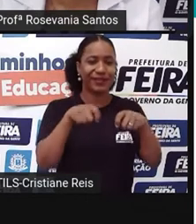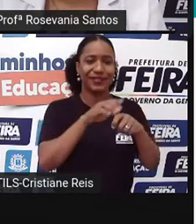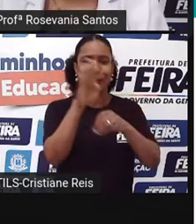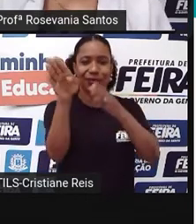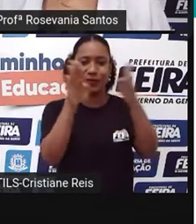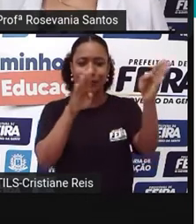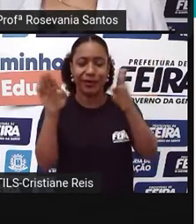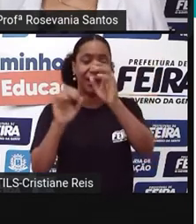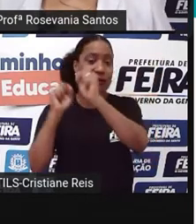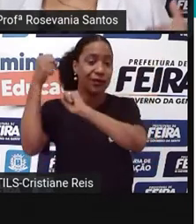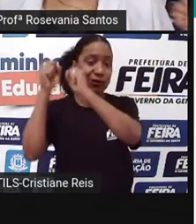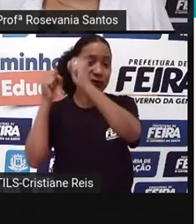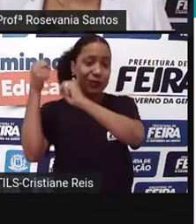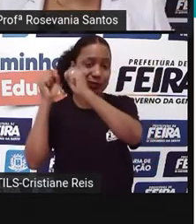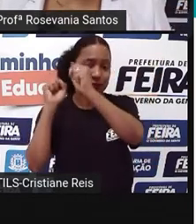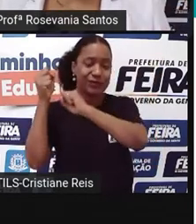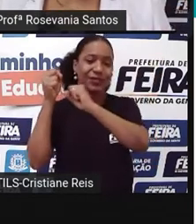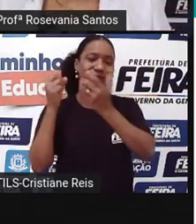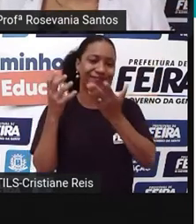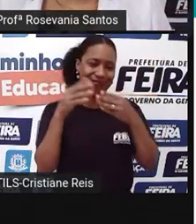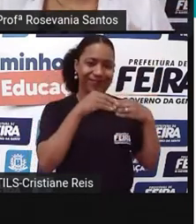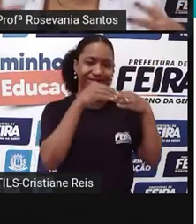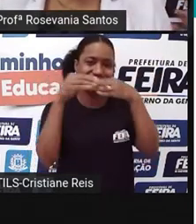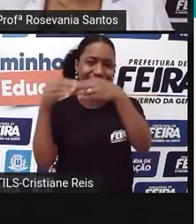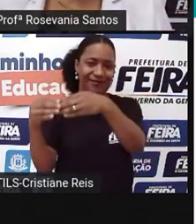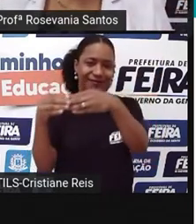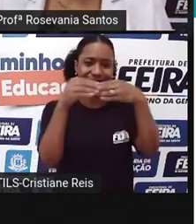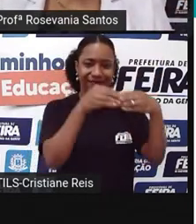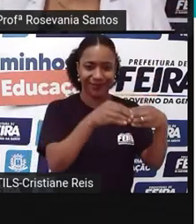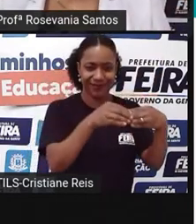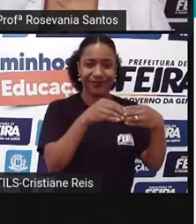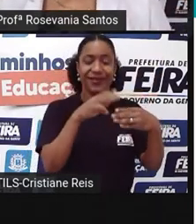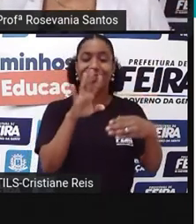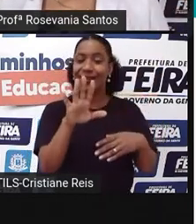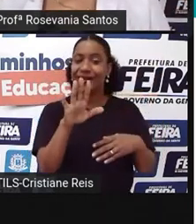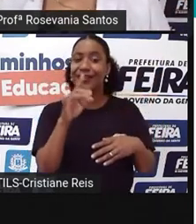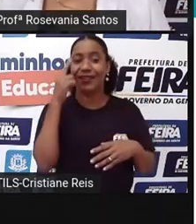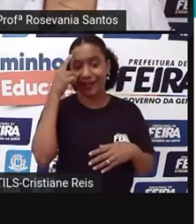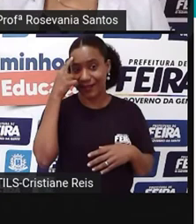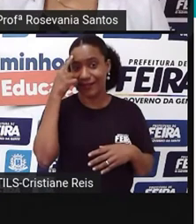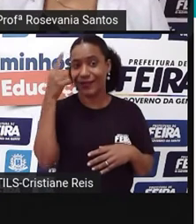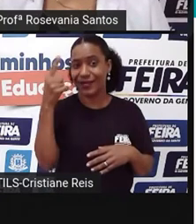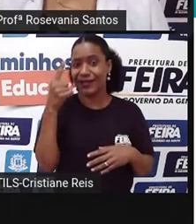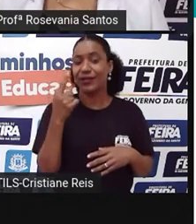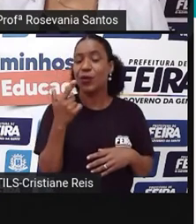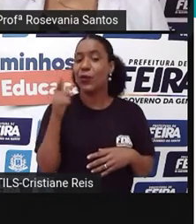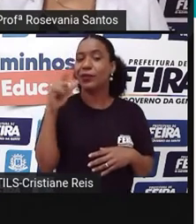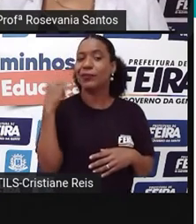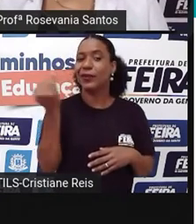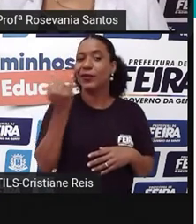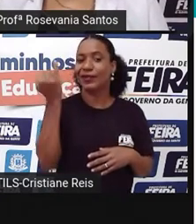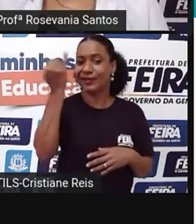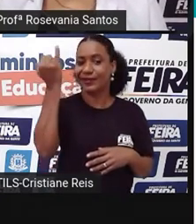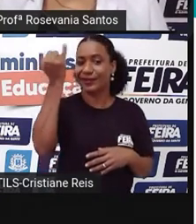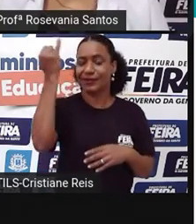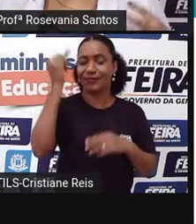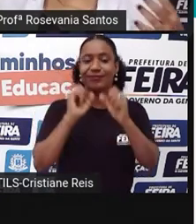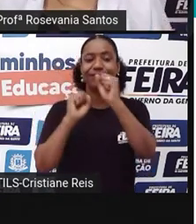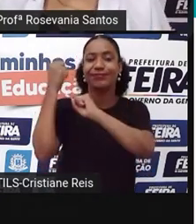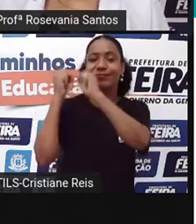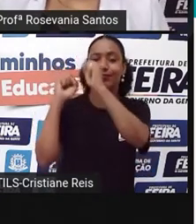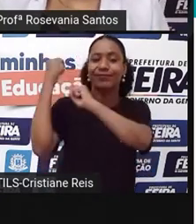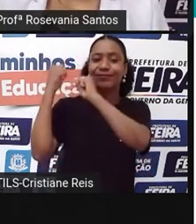atividade industrial. E, sem falar, né, que não pode esquecer, outro fator também que desenvolve muito a atividade